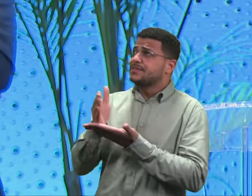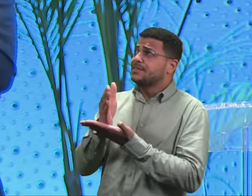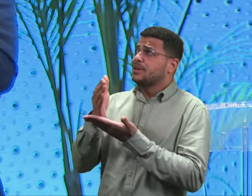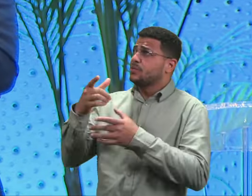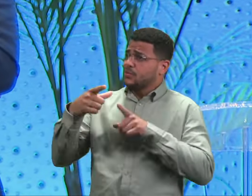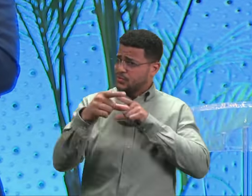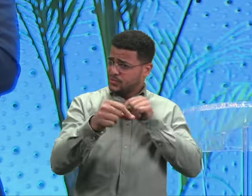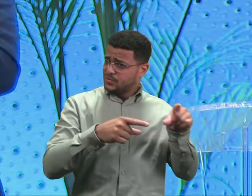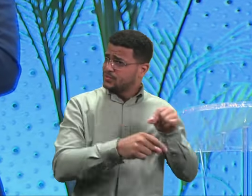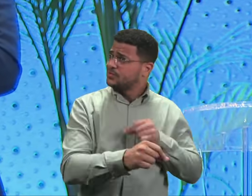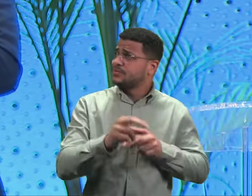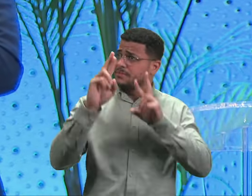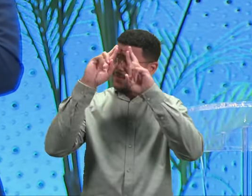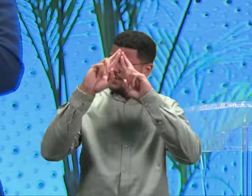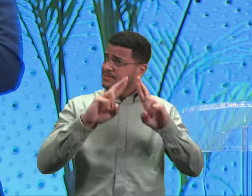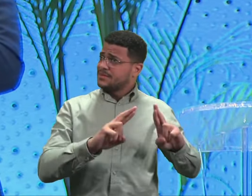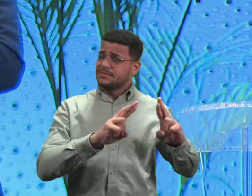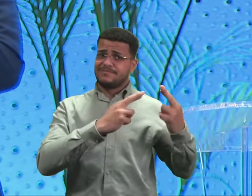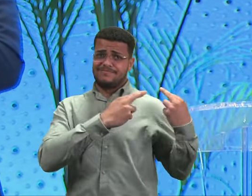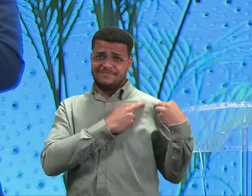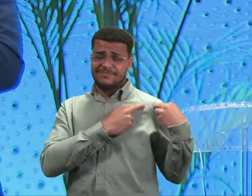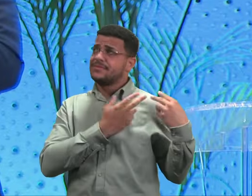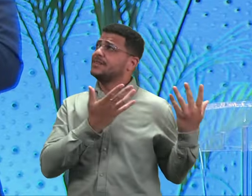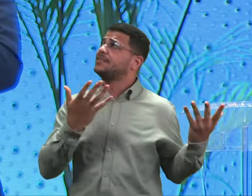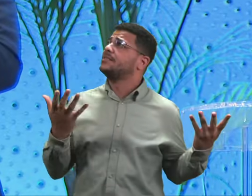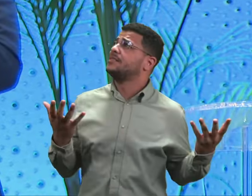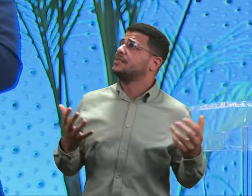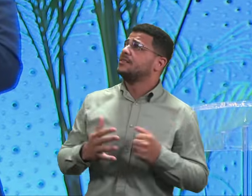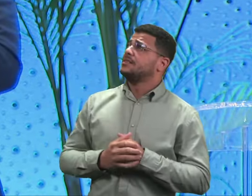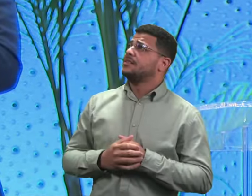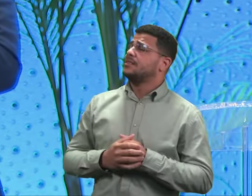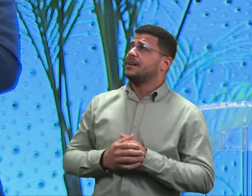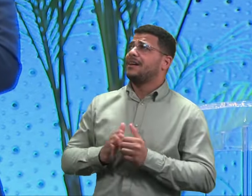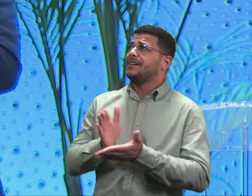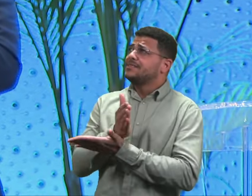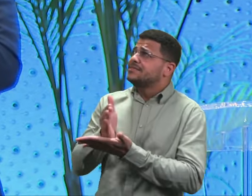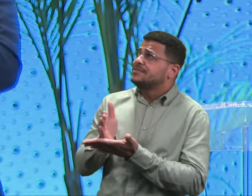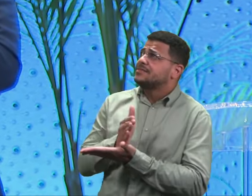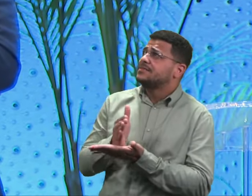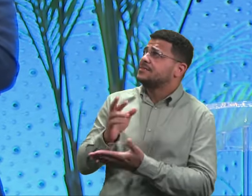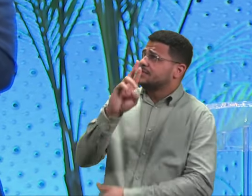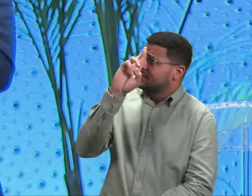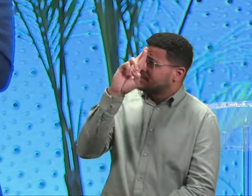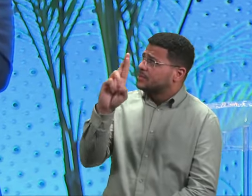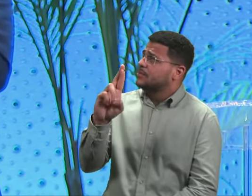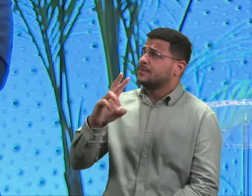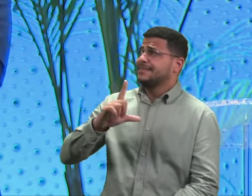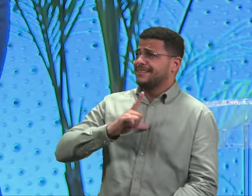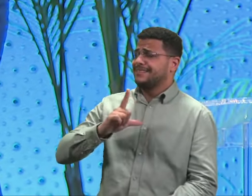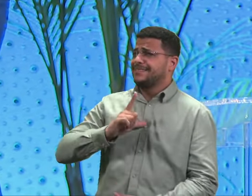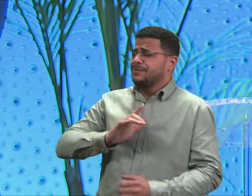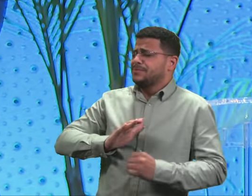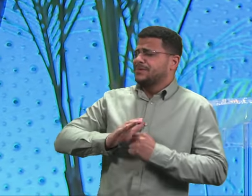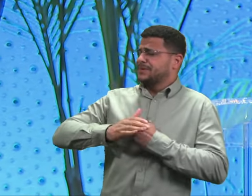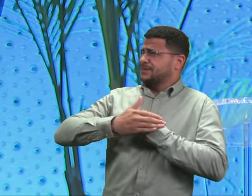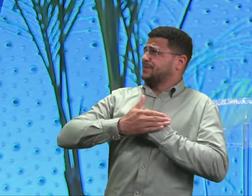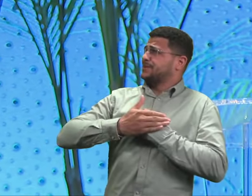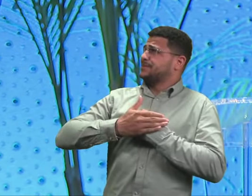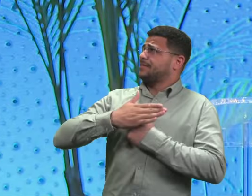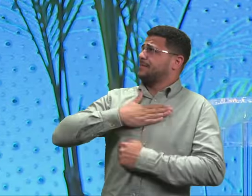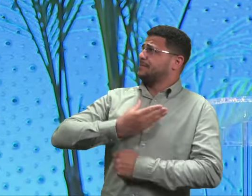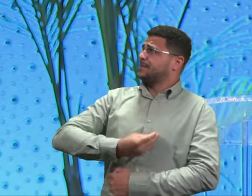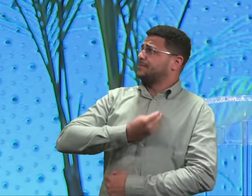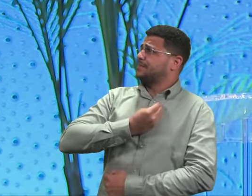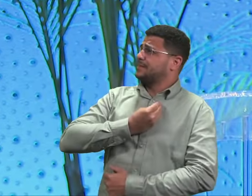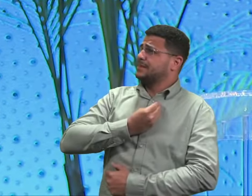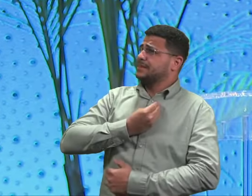minhas responsabilidades. Às vezes, Senhor, em que eu tenho me escondido